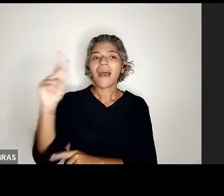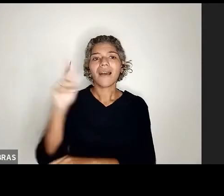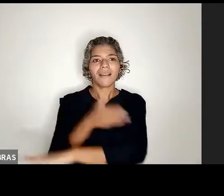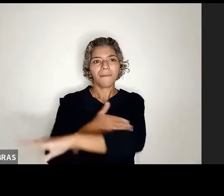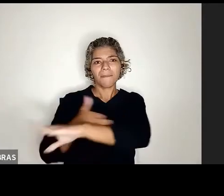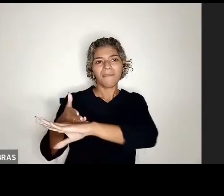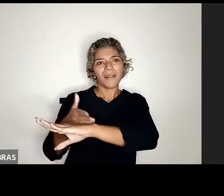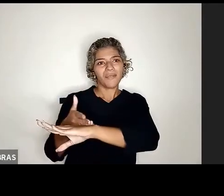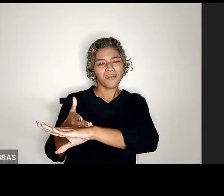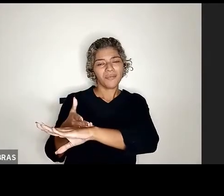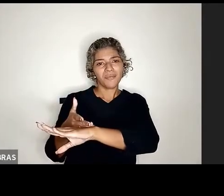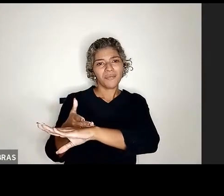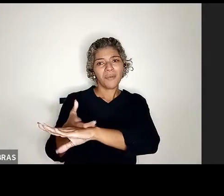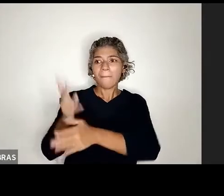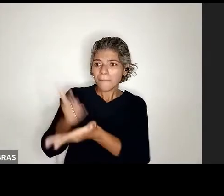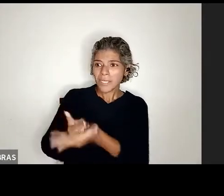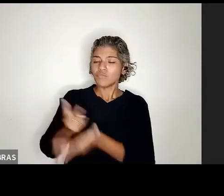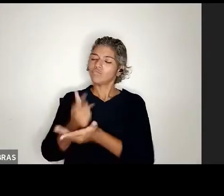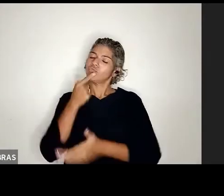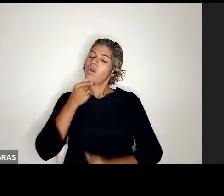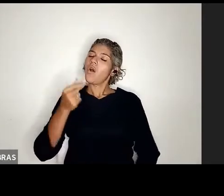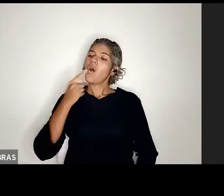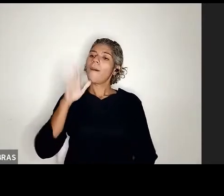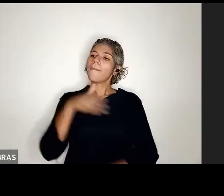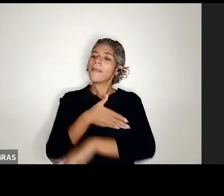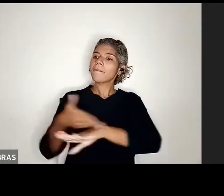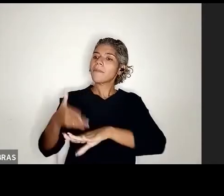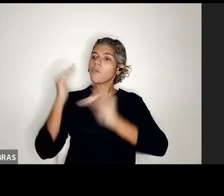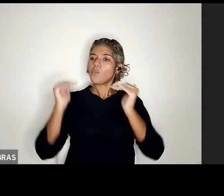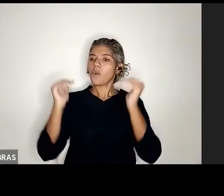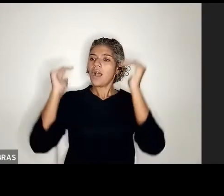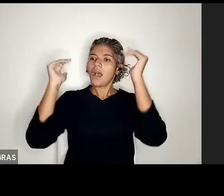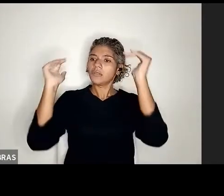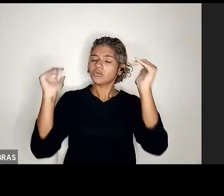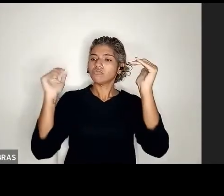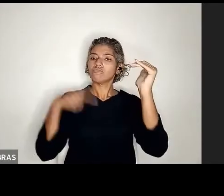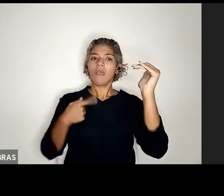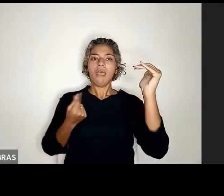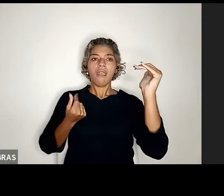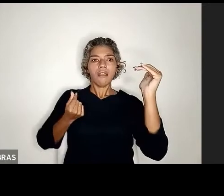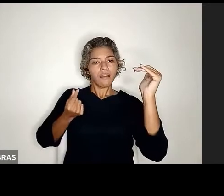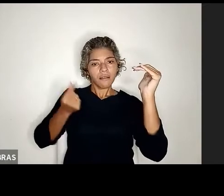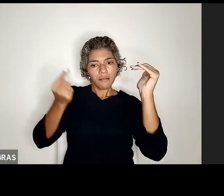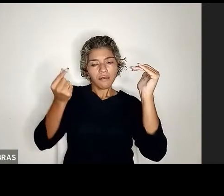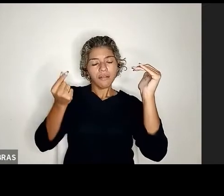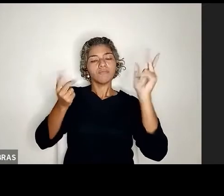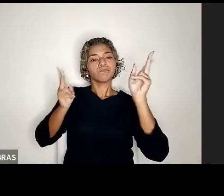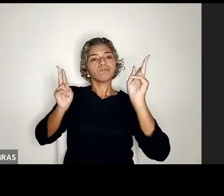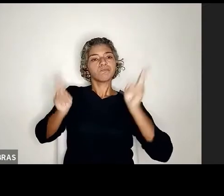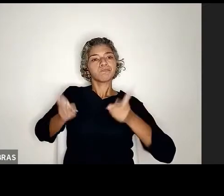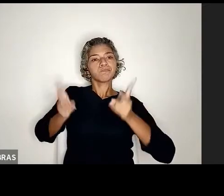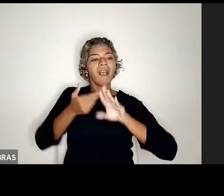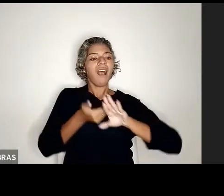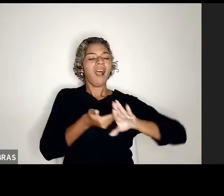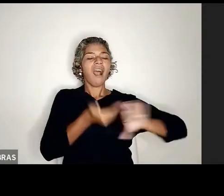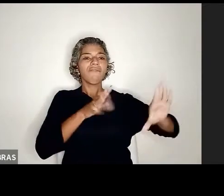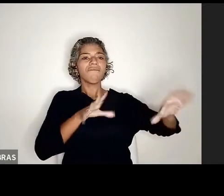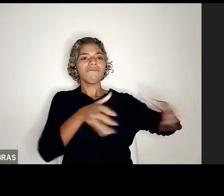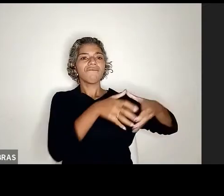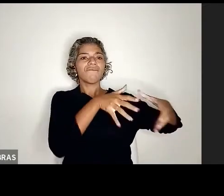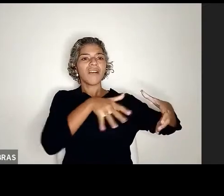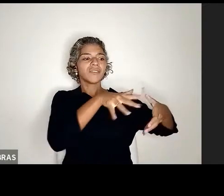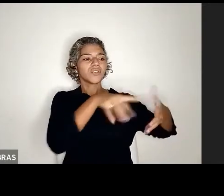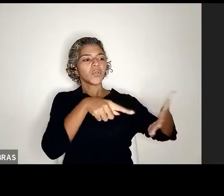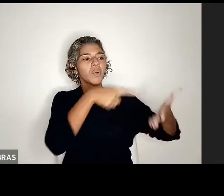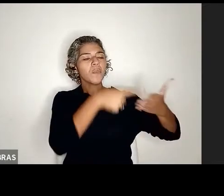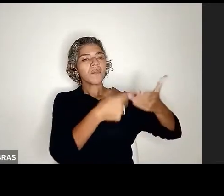singular, homem branco adulto da elite e que deve se manter necessariamente afastado de compromissos